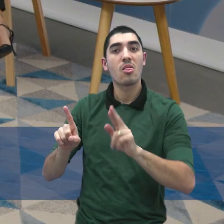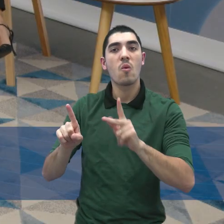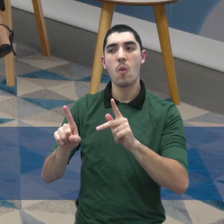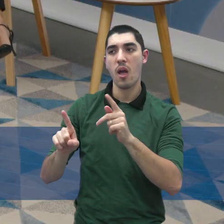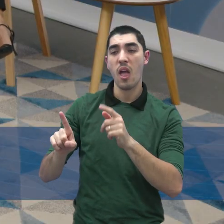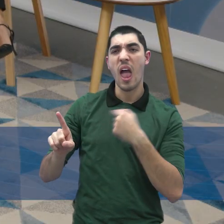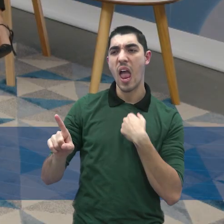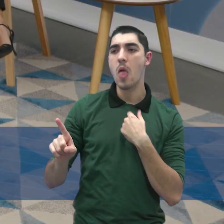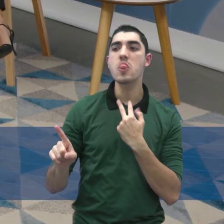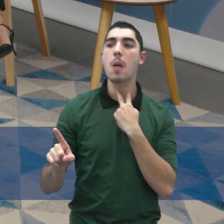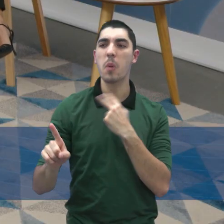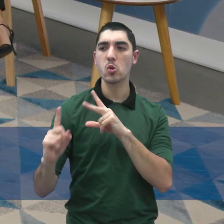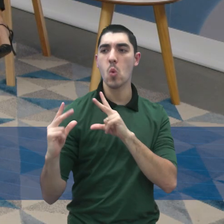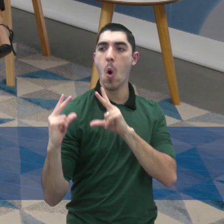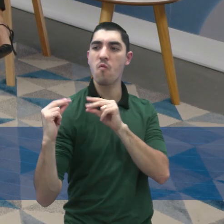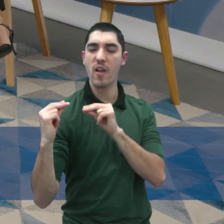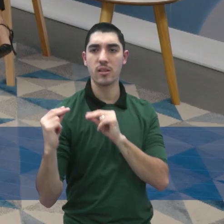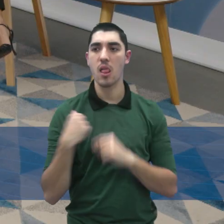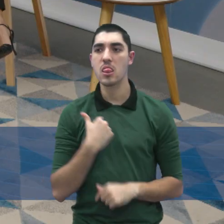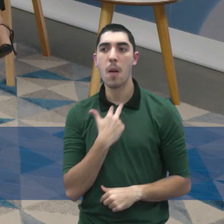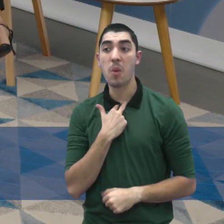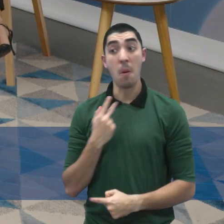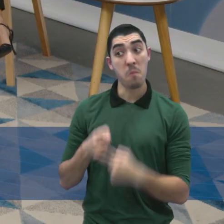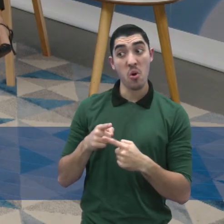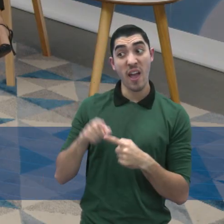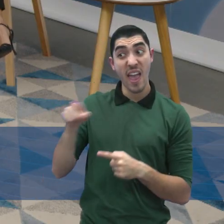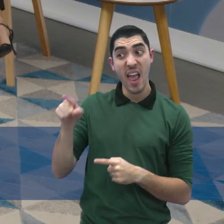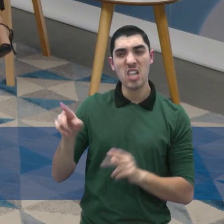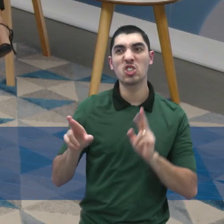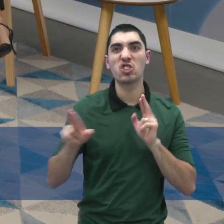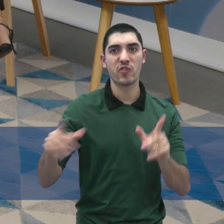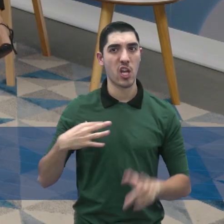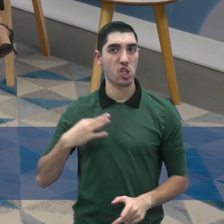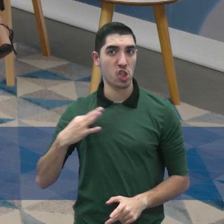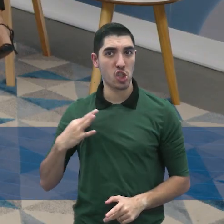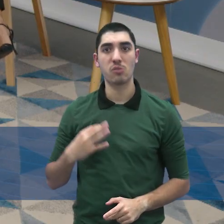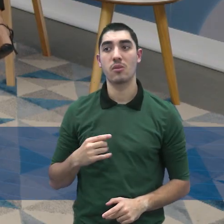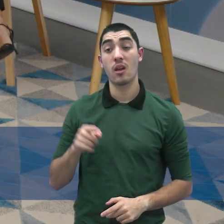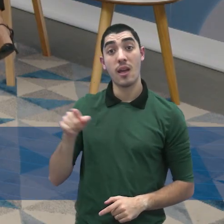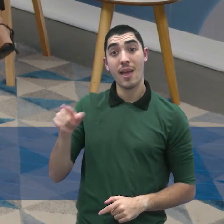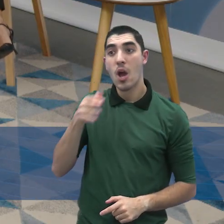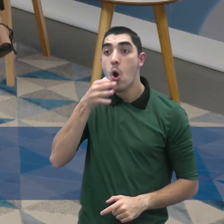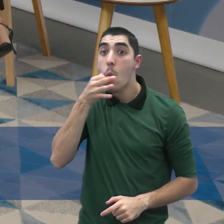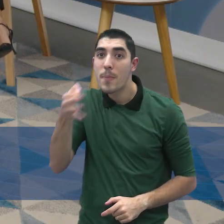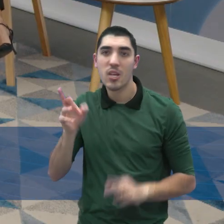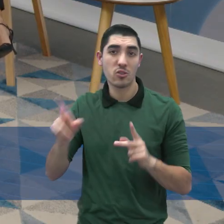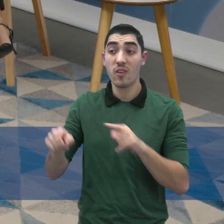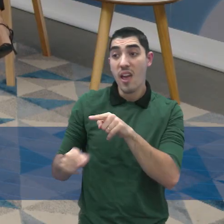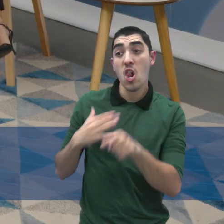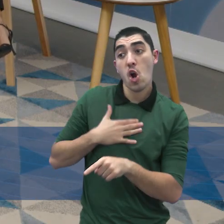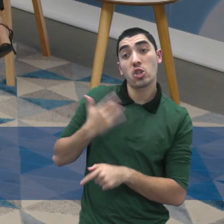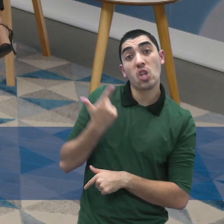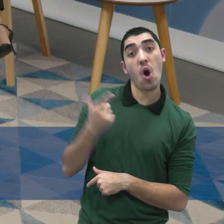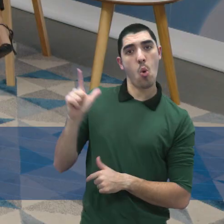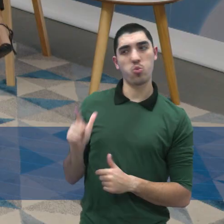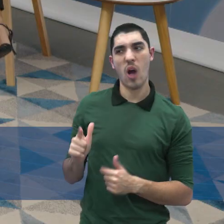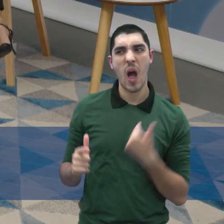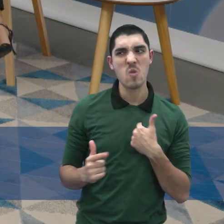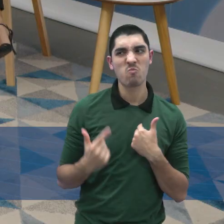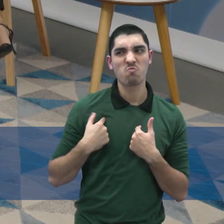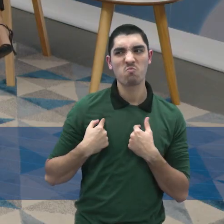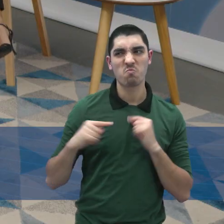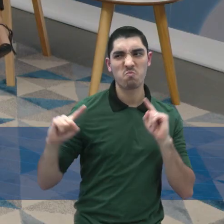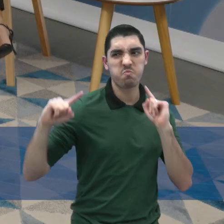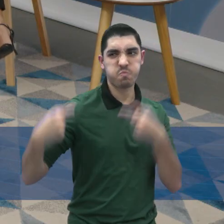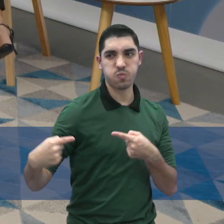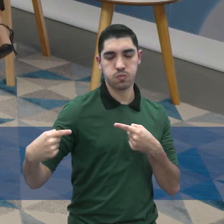pode dialogar porque ela tem uma opinião ou um gosto diferente. Então, a